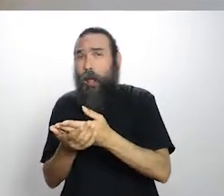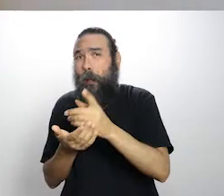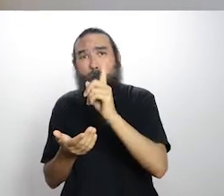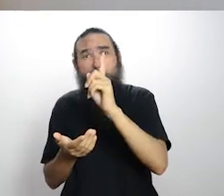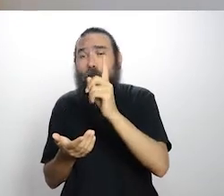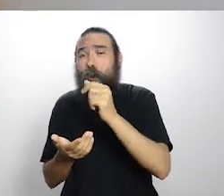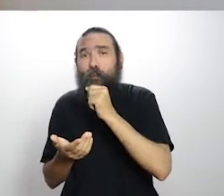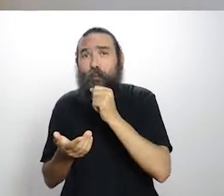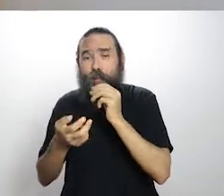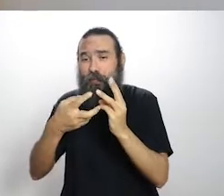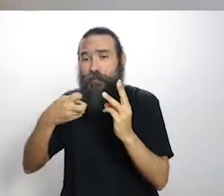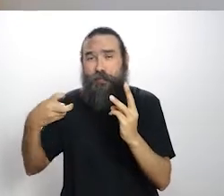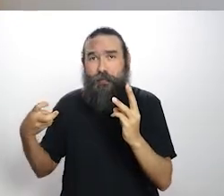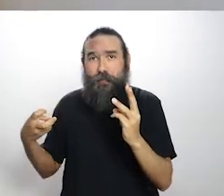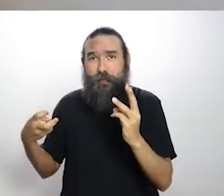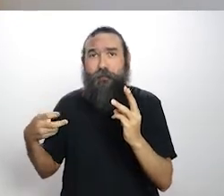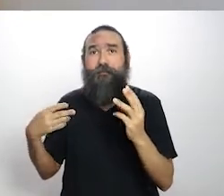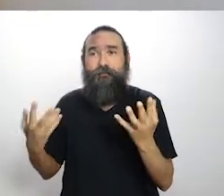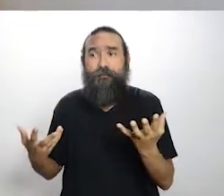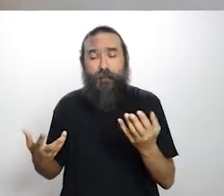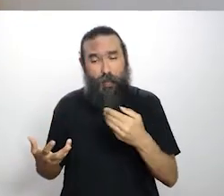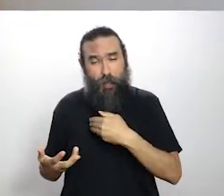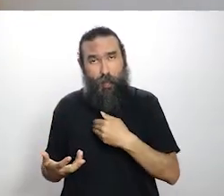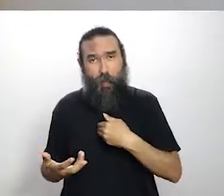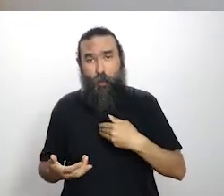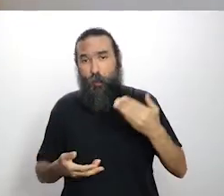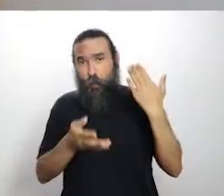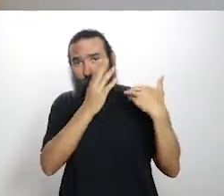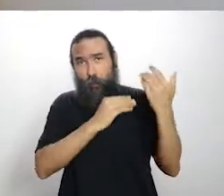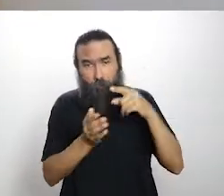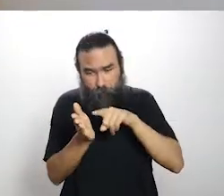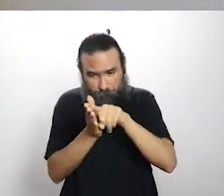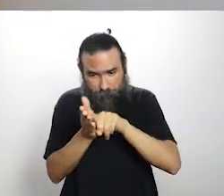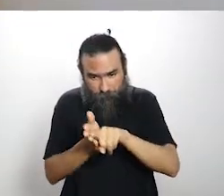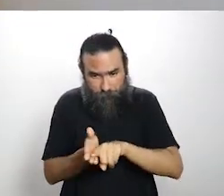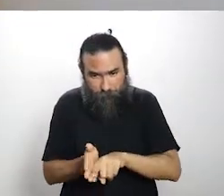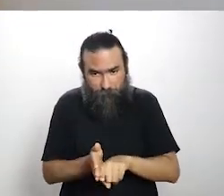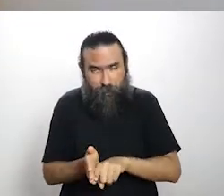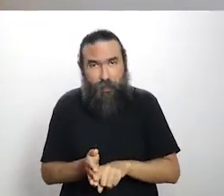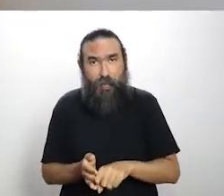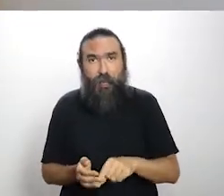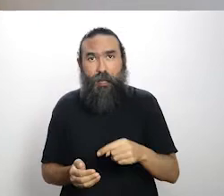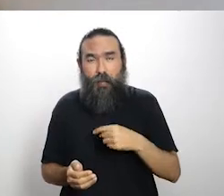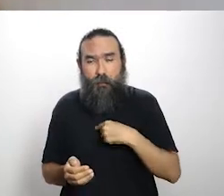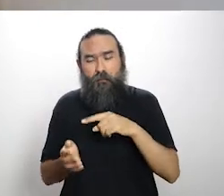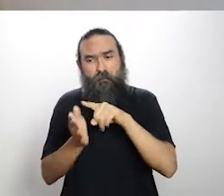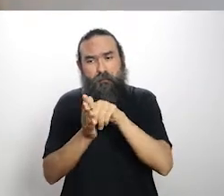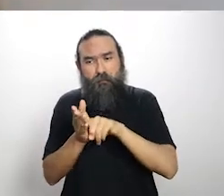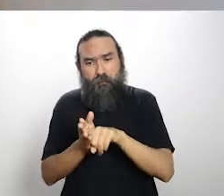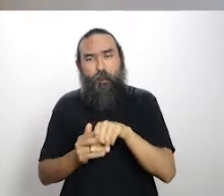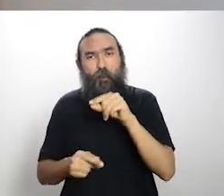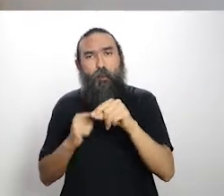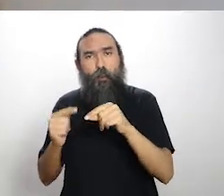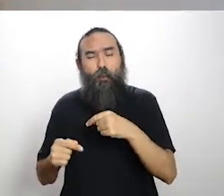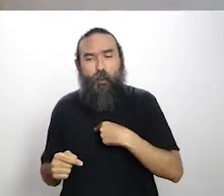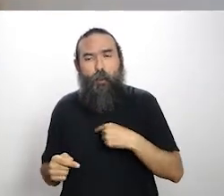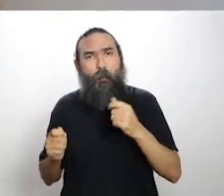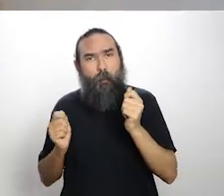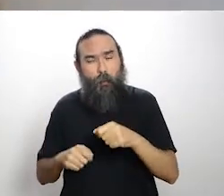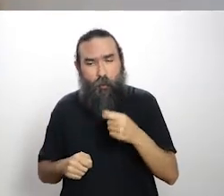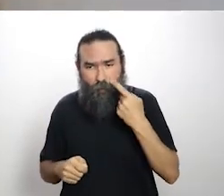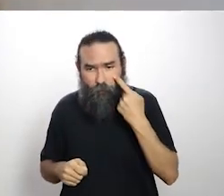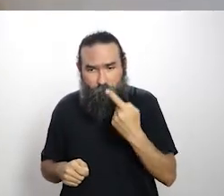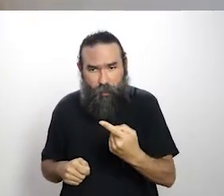Então, quando eu fiz a pesquisa pelo Observatório da Educação Escolar Indígena, eu observei que